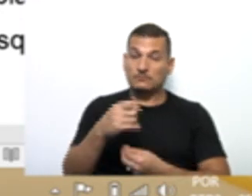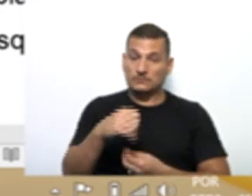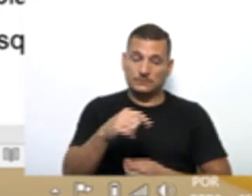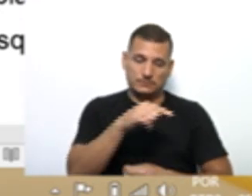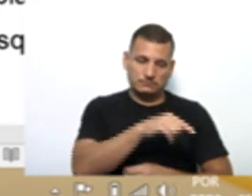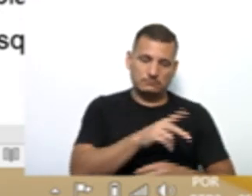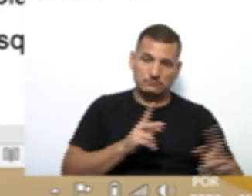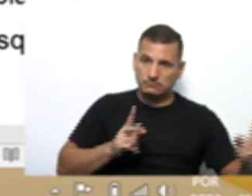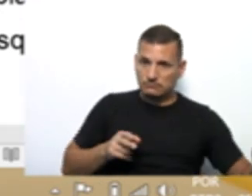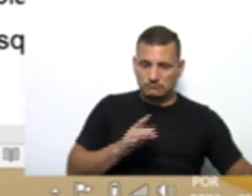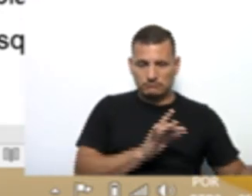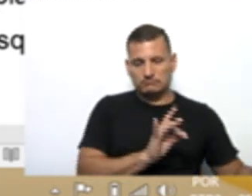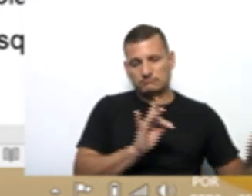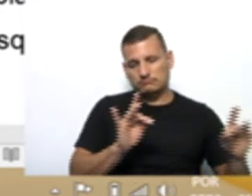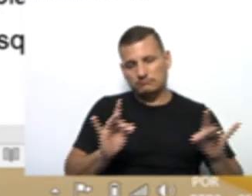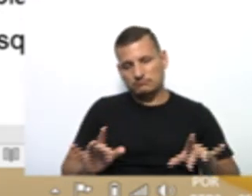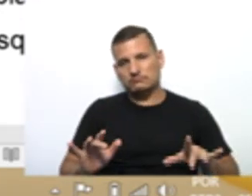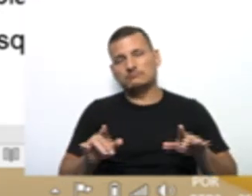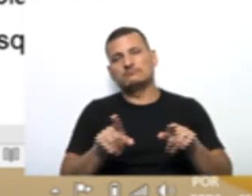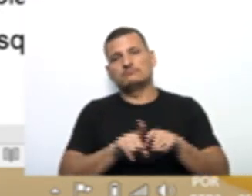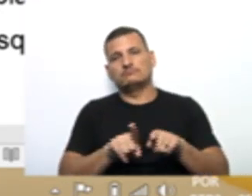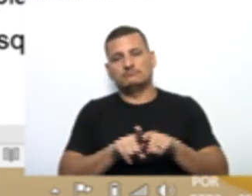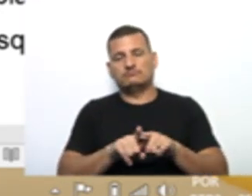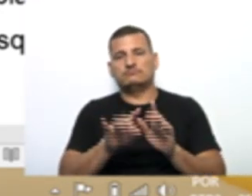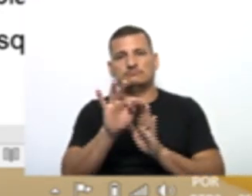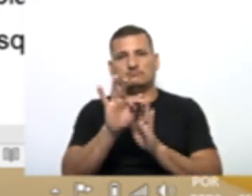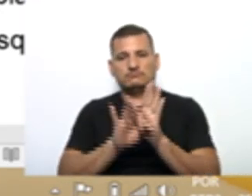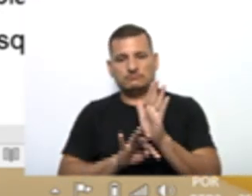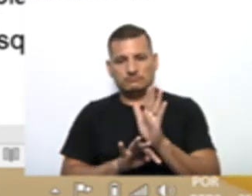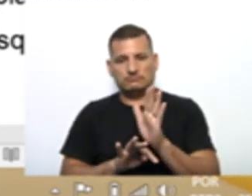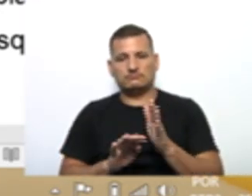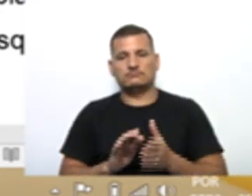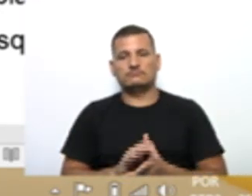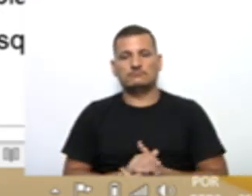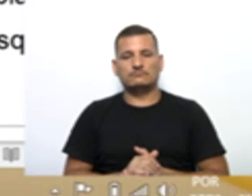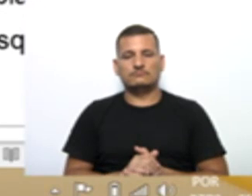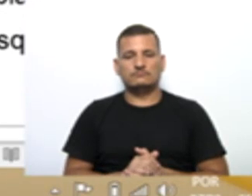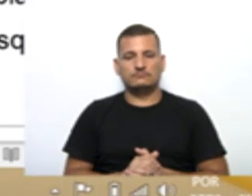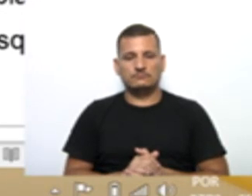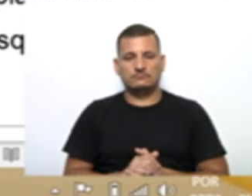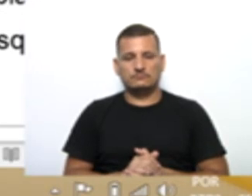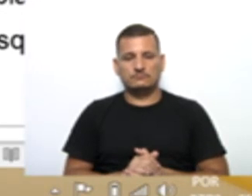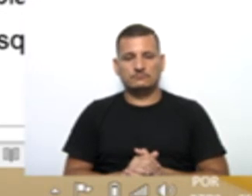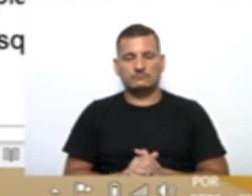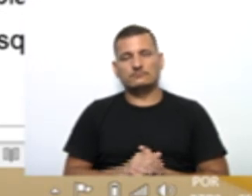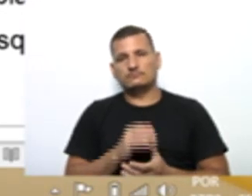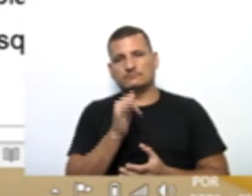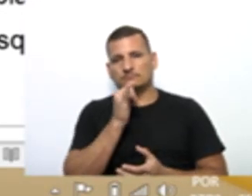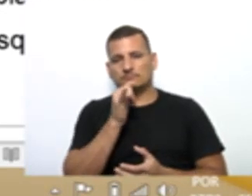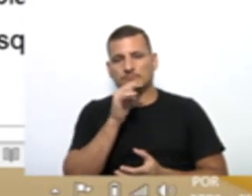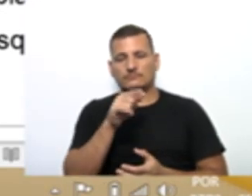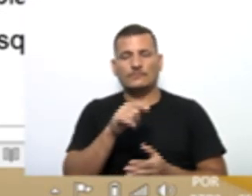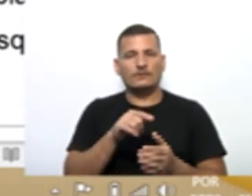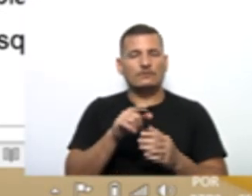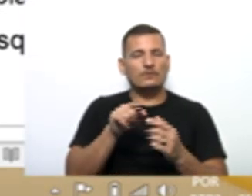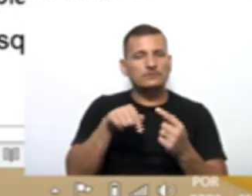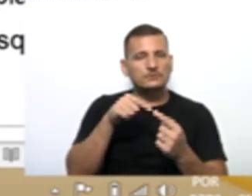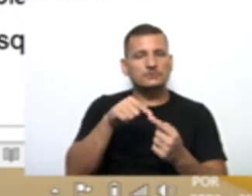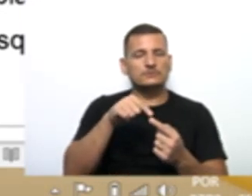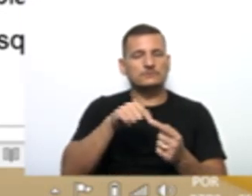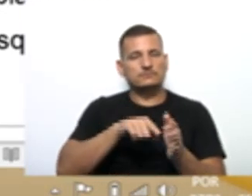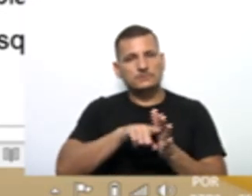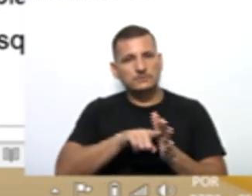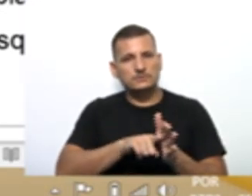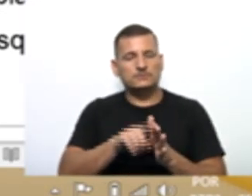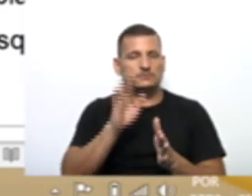fonte para o texto. Ou seja, por exemplo, no nosso aqui, ó, a finalidade da pesquisa é resolver